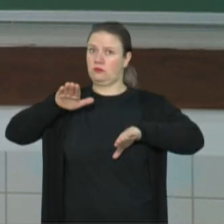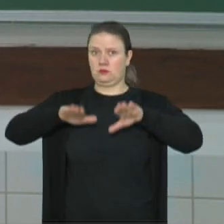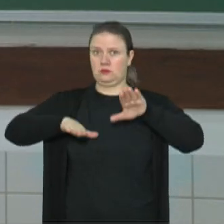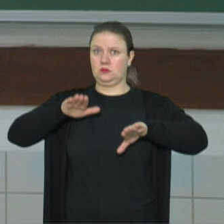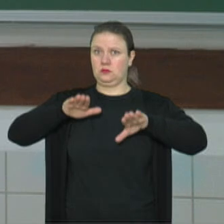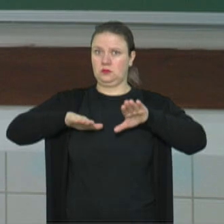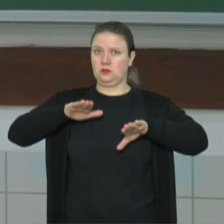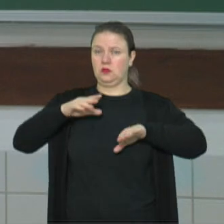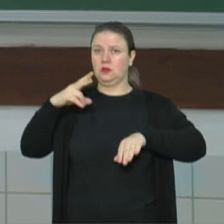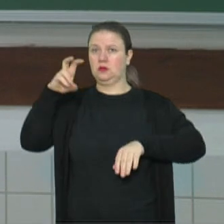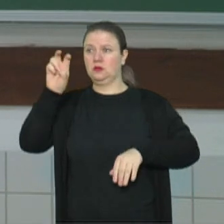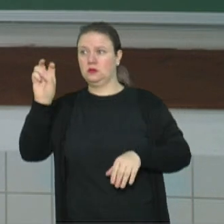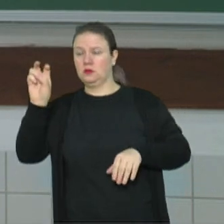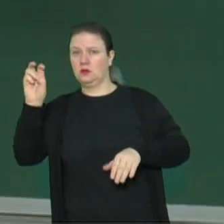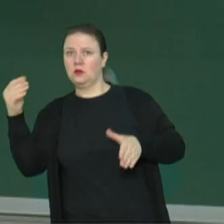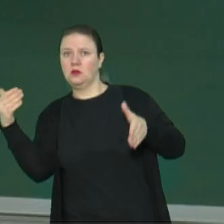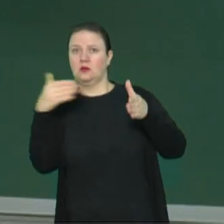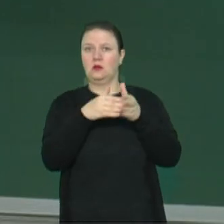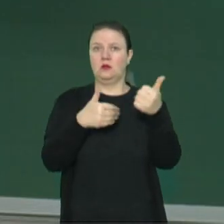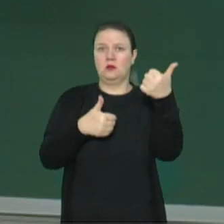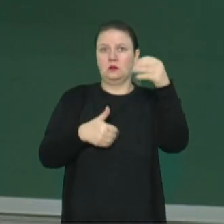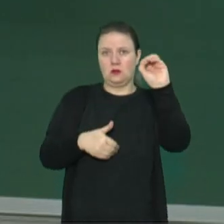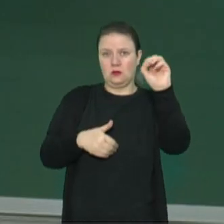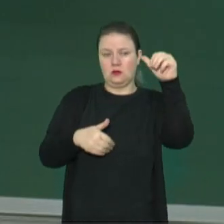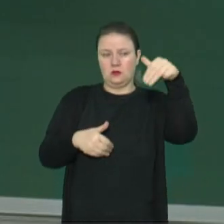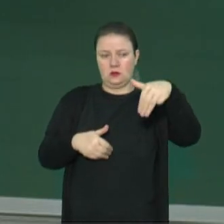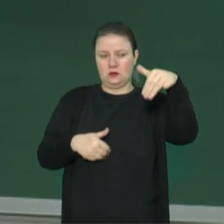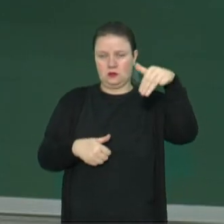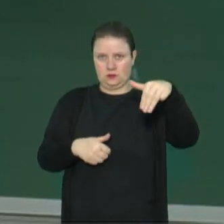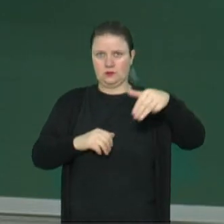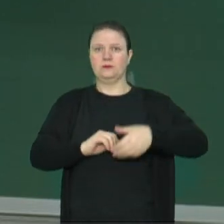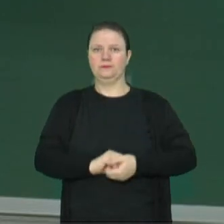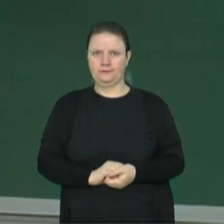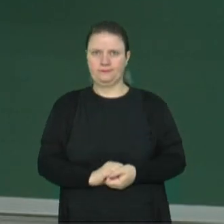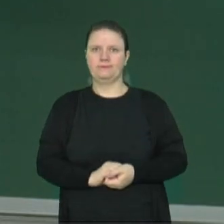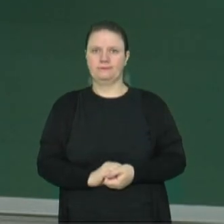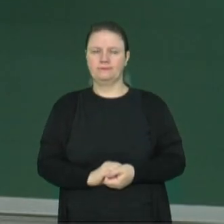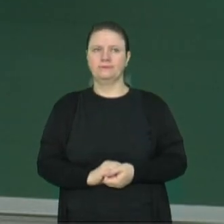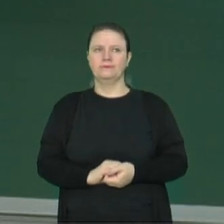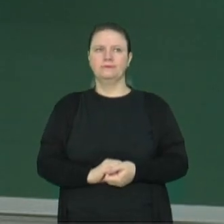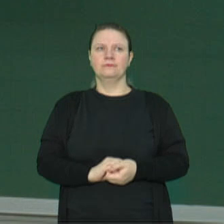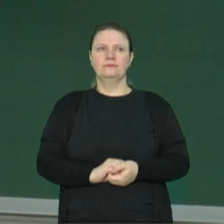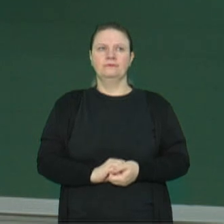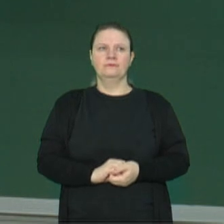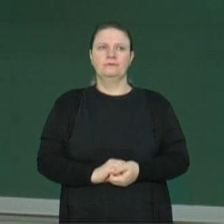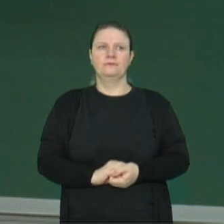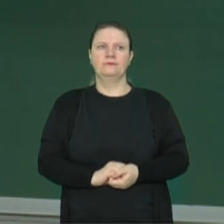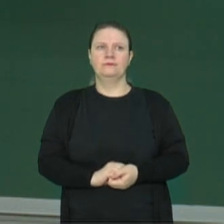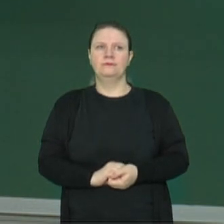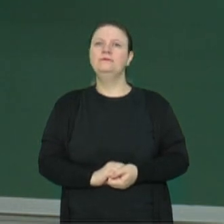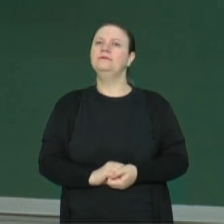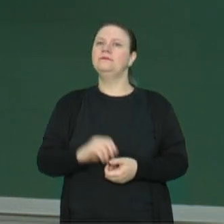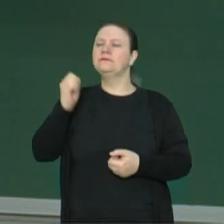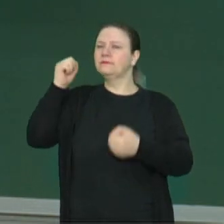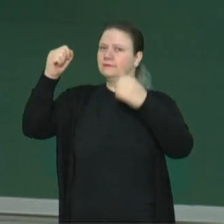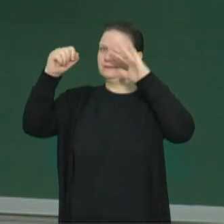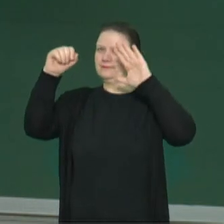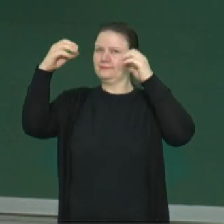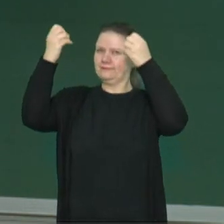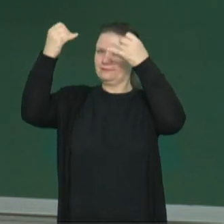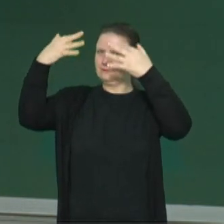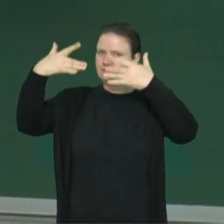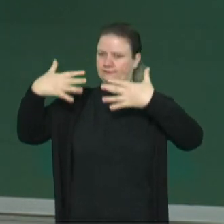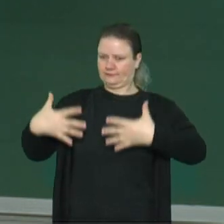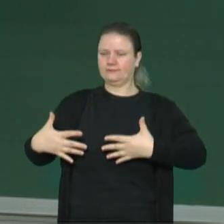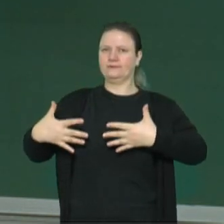luta. Ele varia entre 5 e 10 minutos, então os atletas de faixa preta acabam lutando 10 minutos. Aí há essa variação em cima